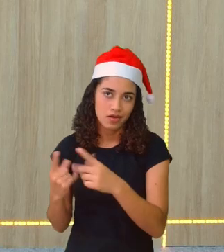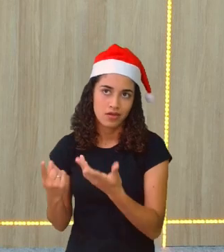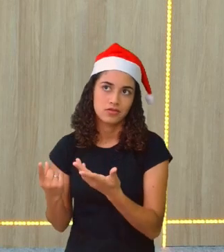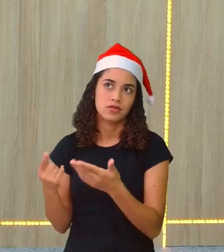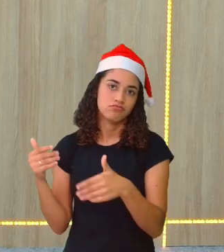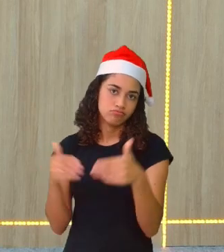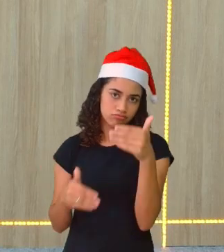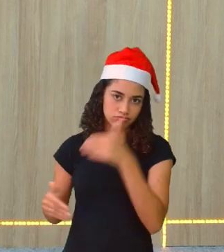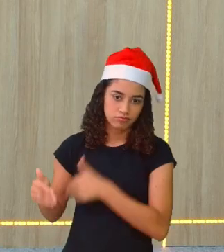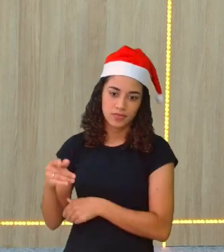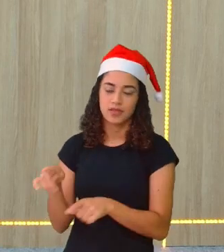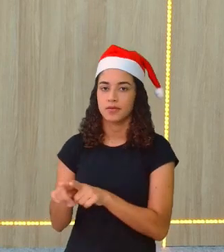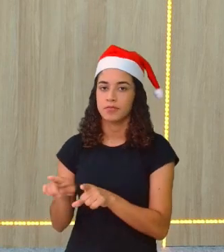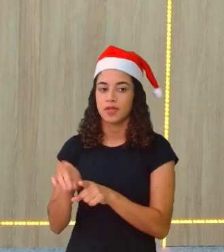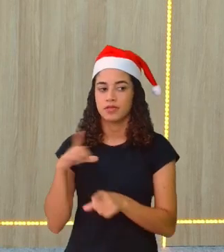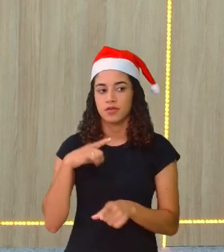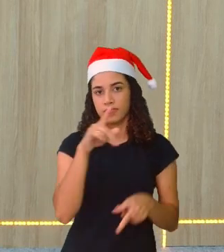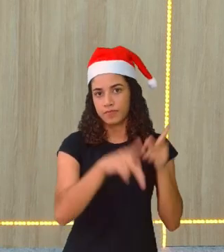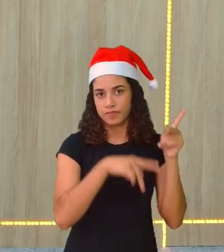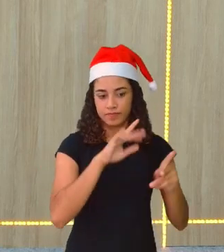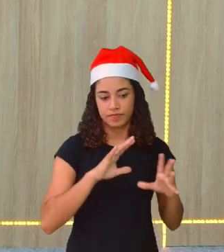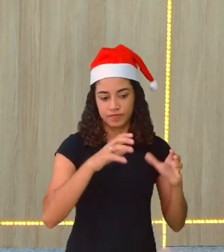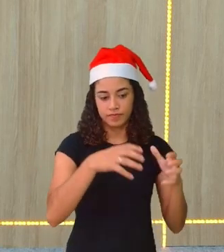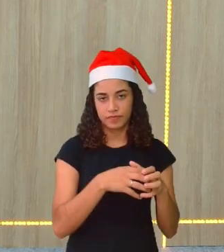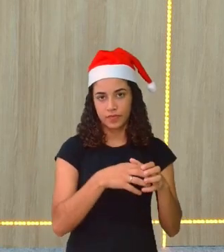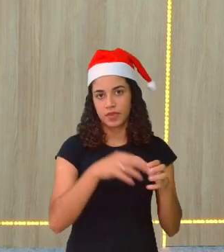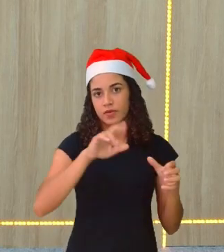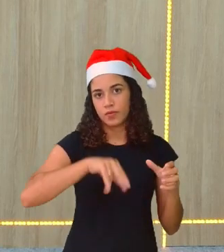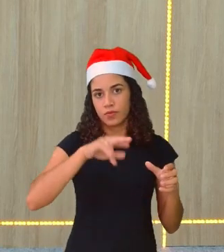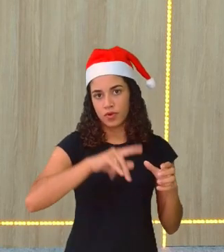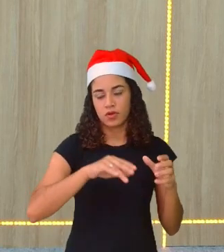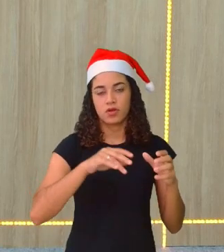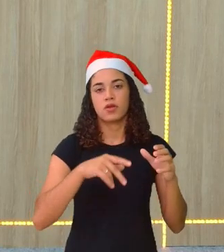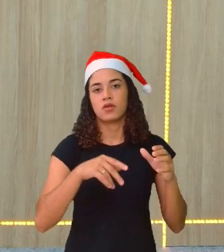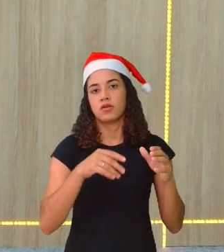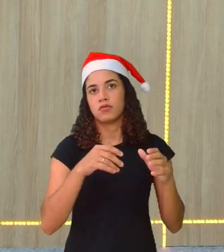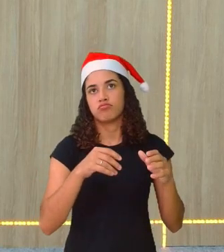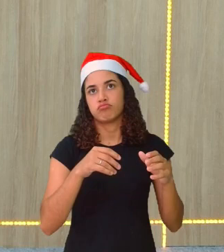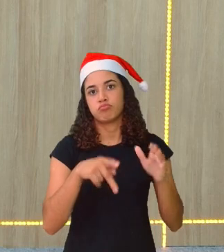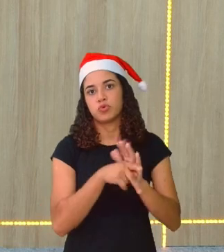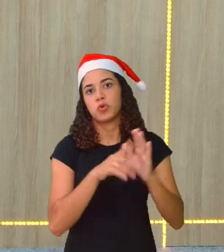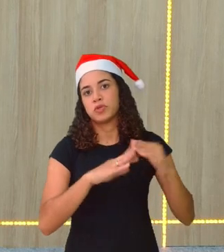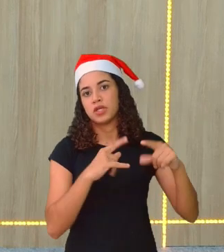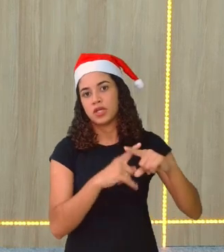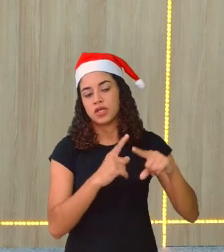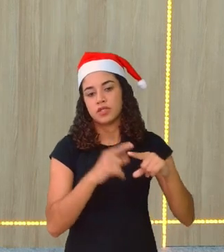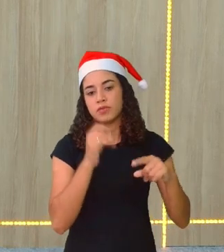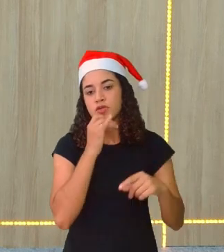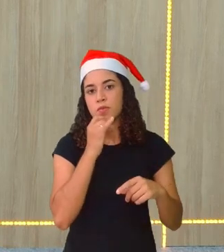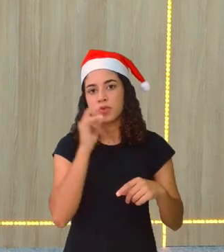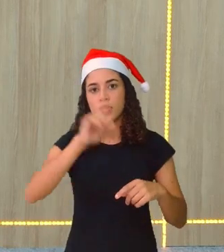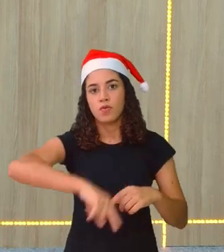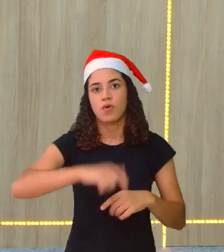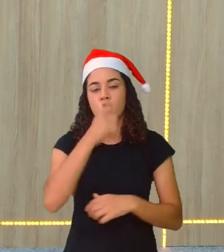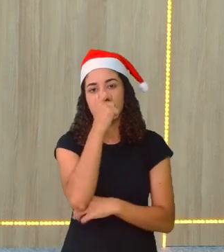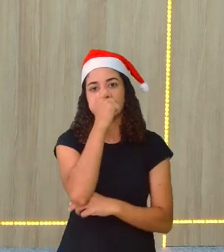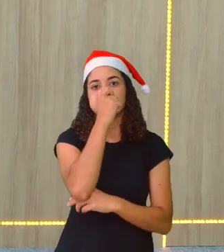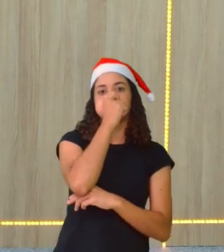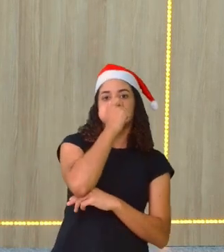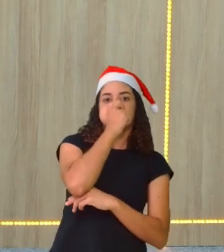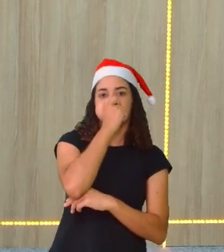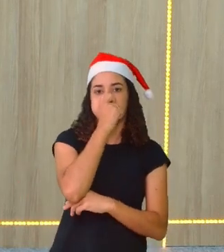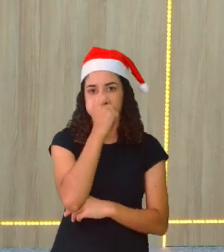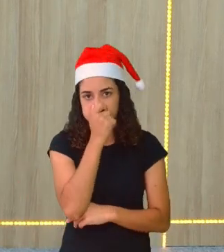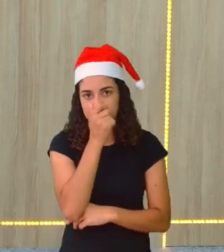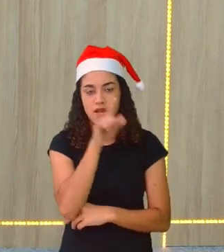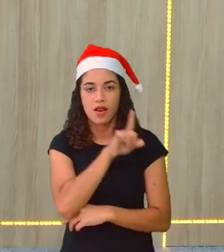aqueles povos que não professavam o cristianismo como povos pagãos, porque eles não eram batizados, né, na